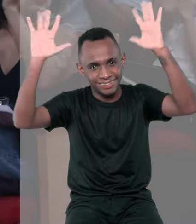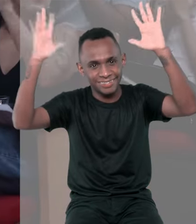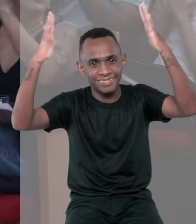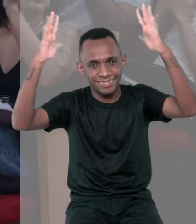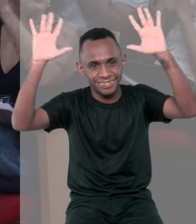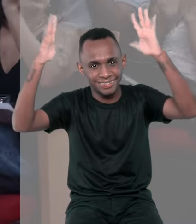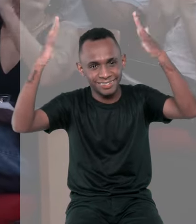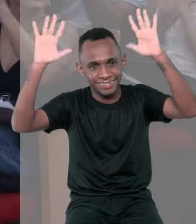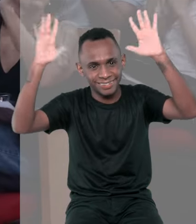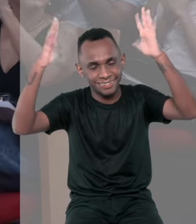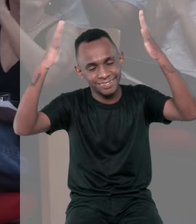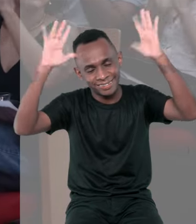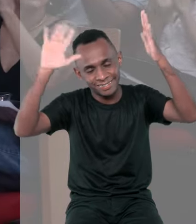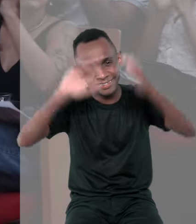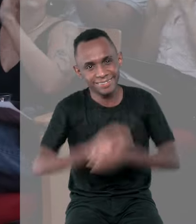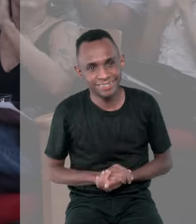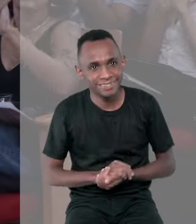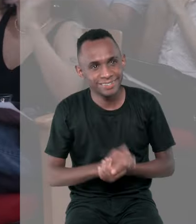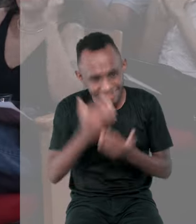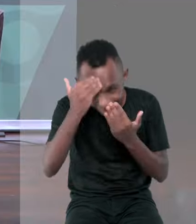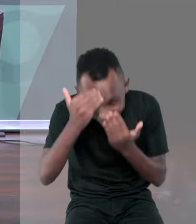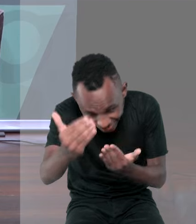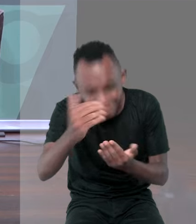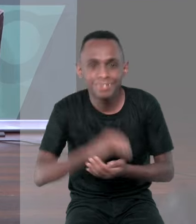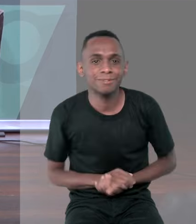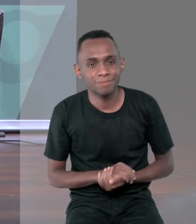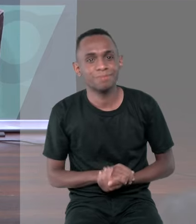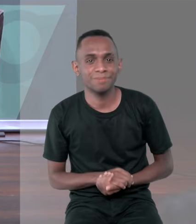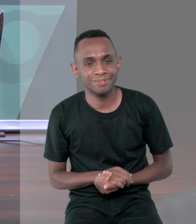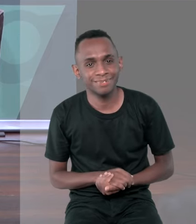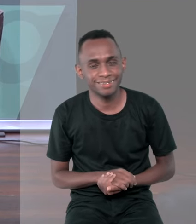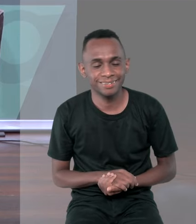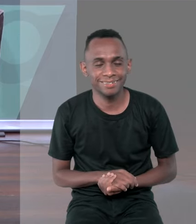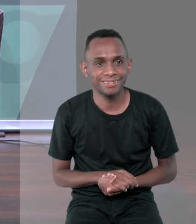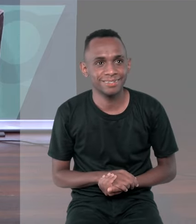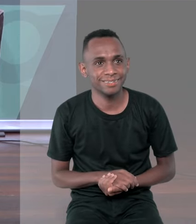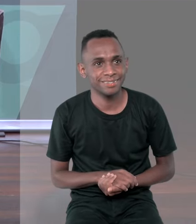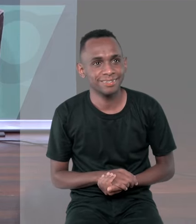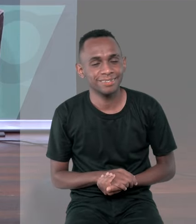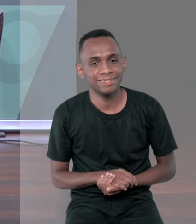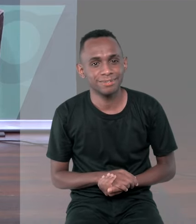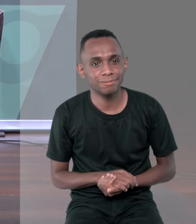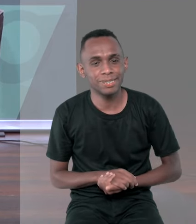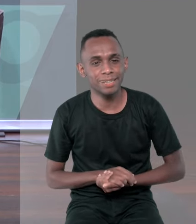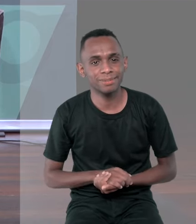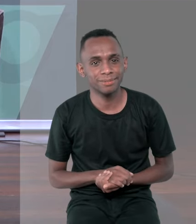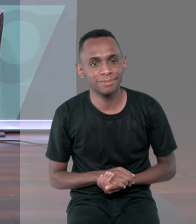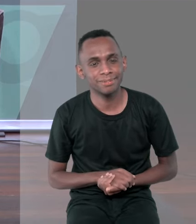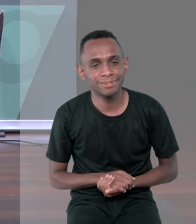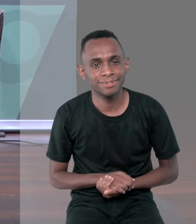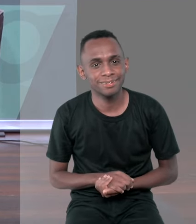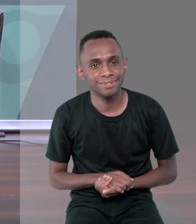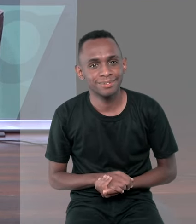A plateia aplaude intensamente o intérprete de Libras. A primeira leitora sobe ao palco. Ela é uma mulher negra de